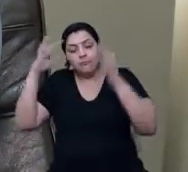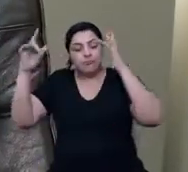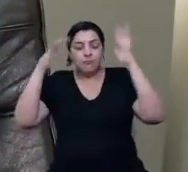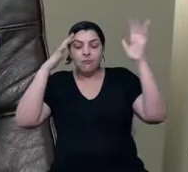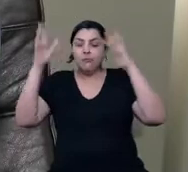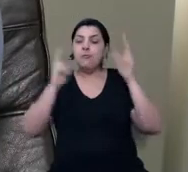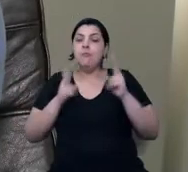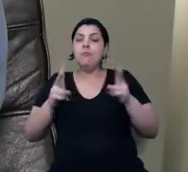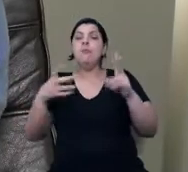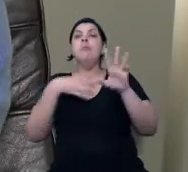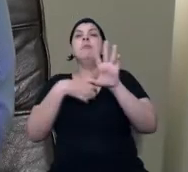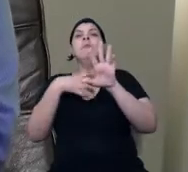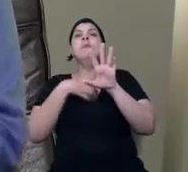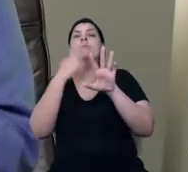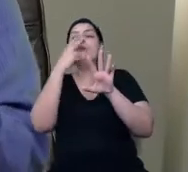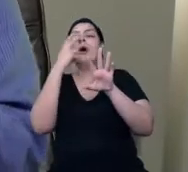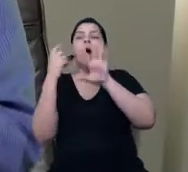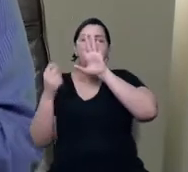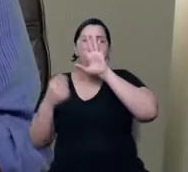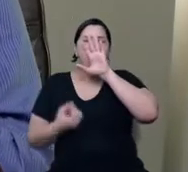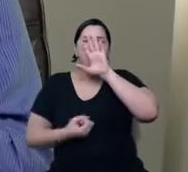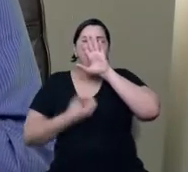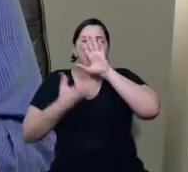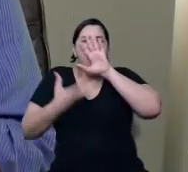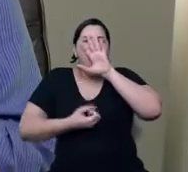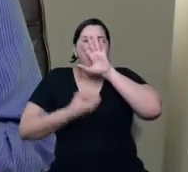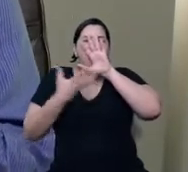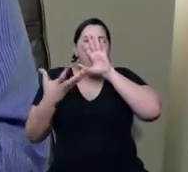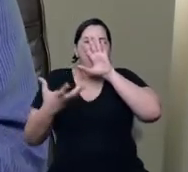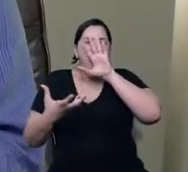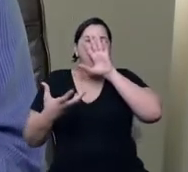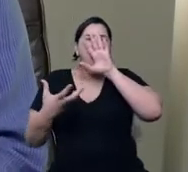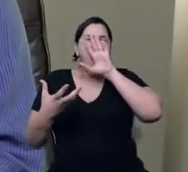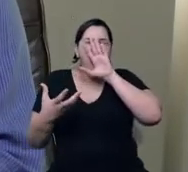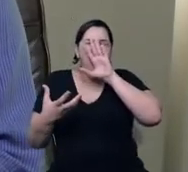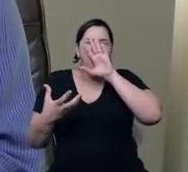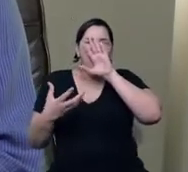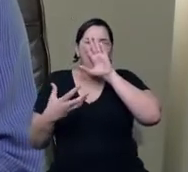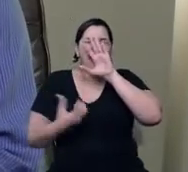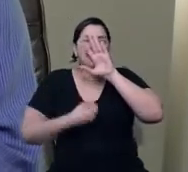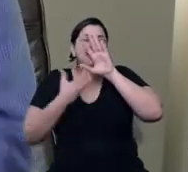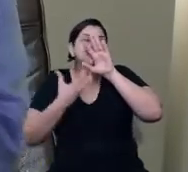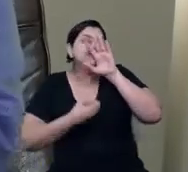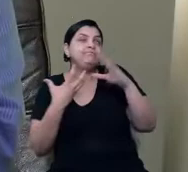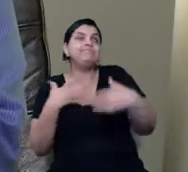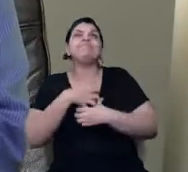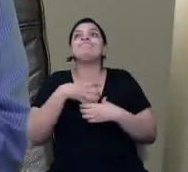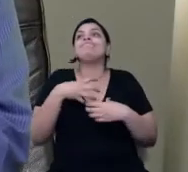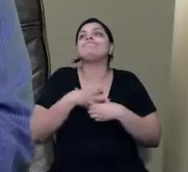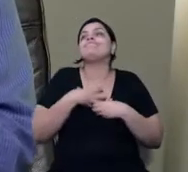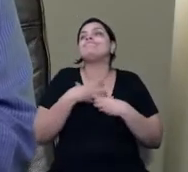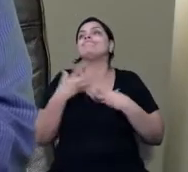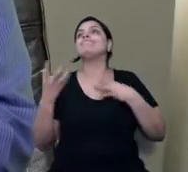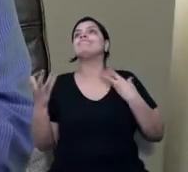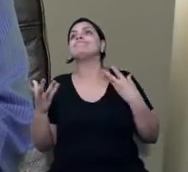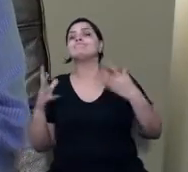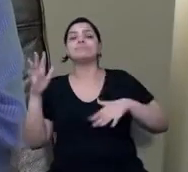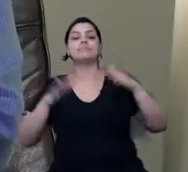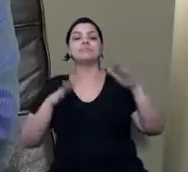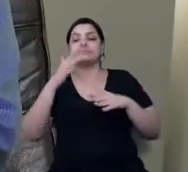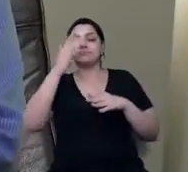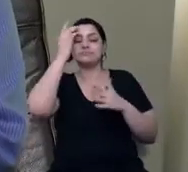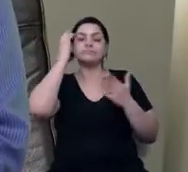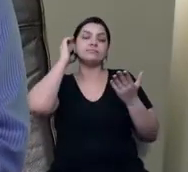de expressão, de uma forma de tentar expressar alguma coisa que você precisa, que não é muitas vezes assim,